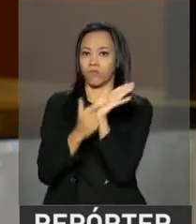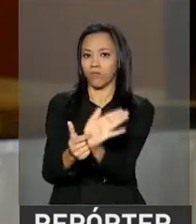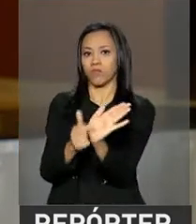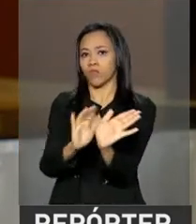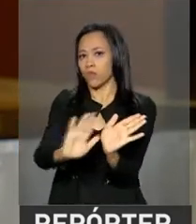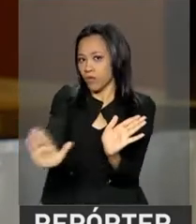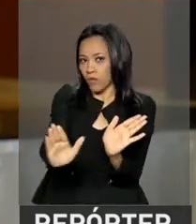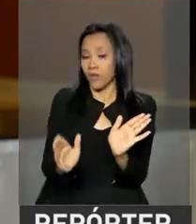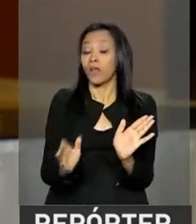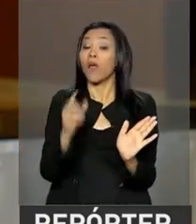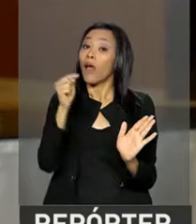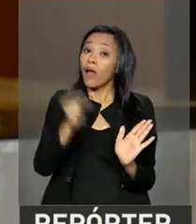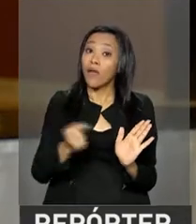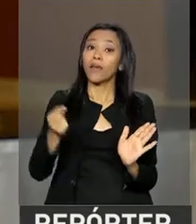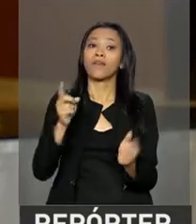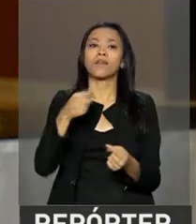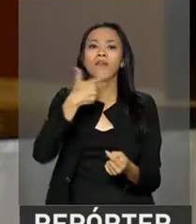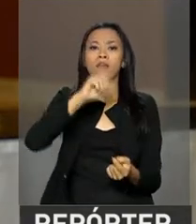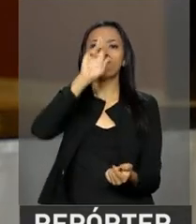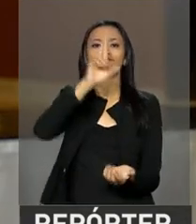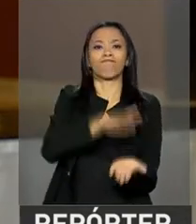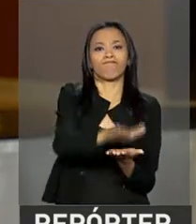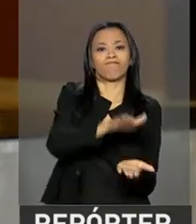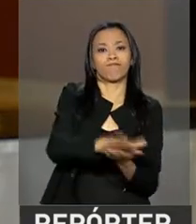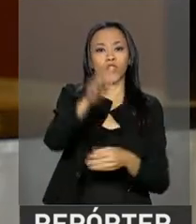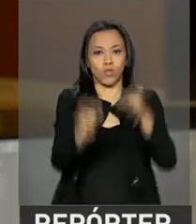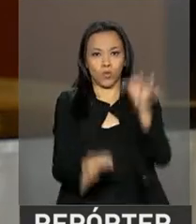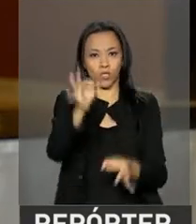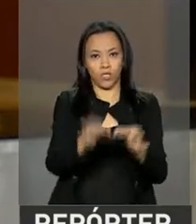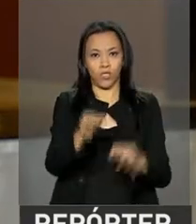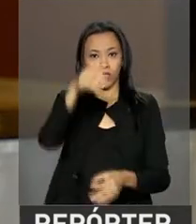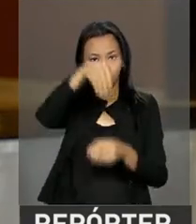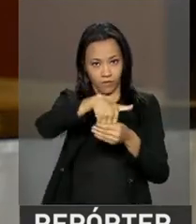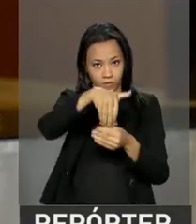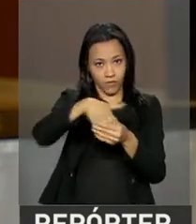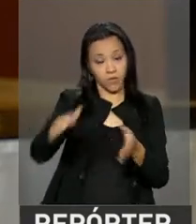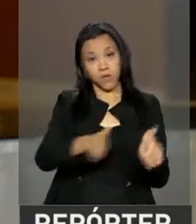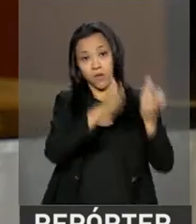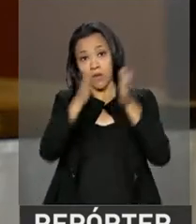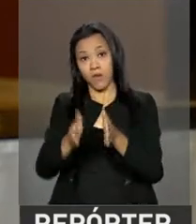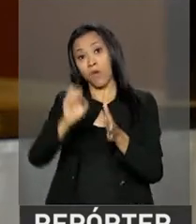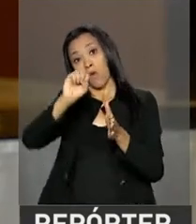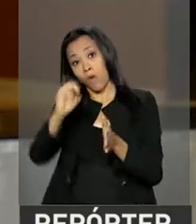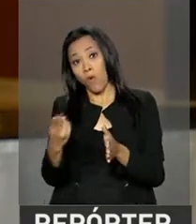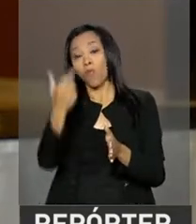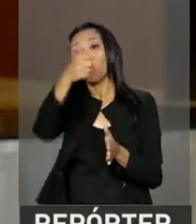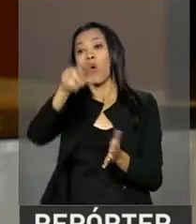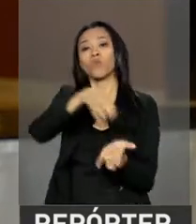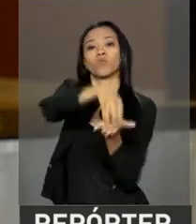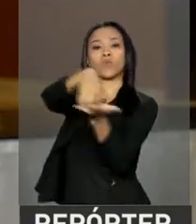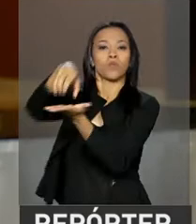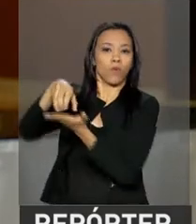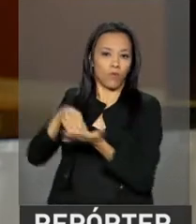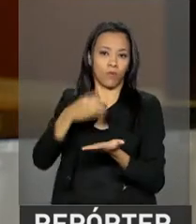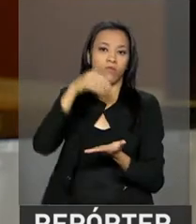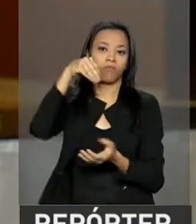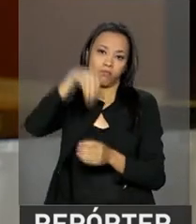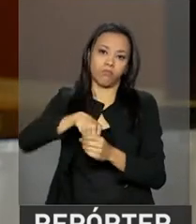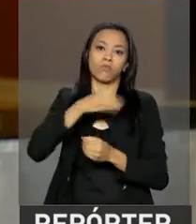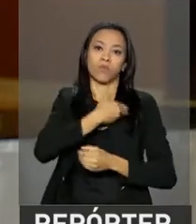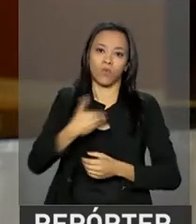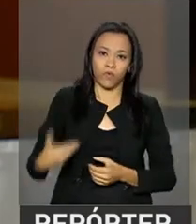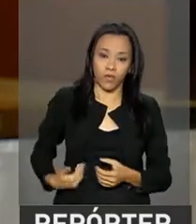proposta que ele seja emitido pela justiça eleitoral ou ainda por delegação por outros órgãos públicos do tribunal